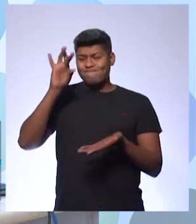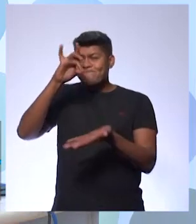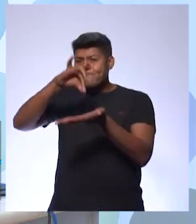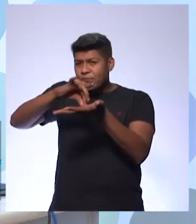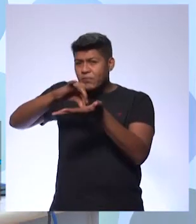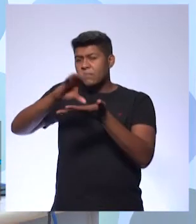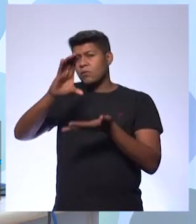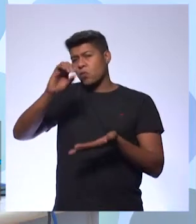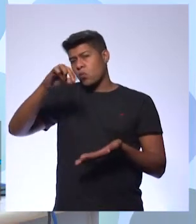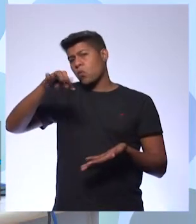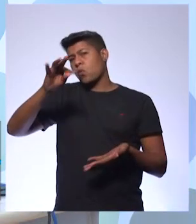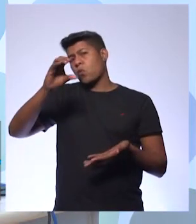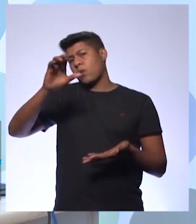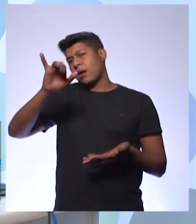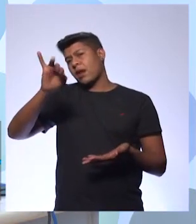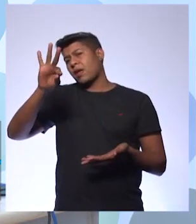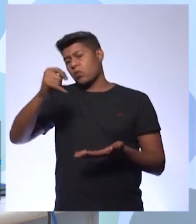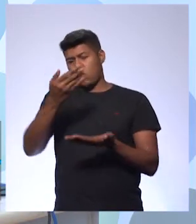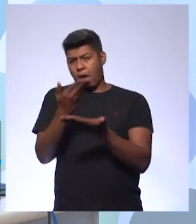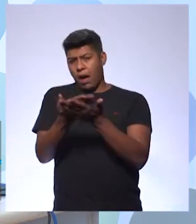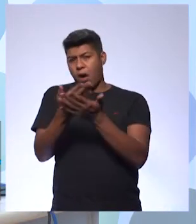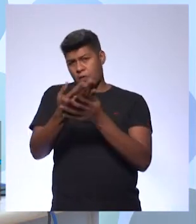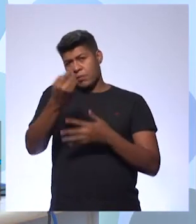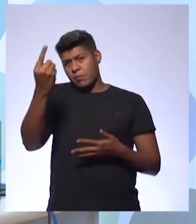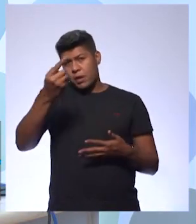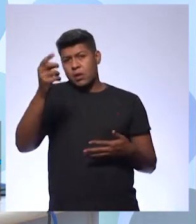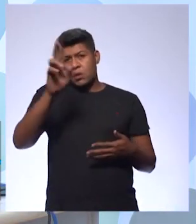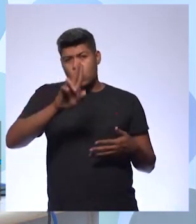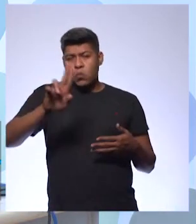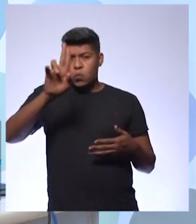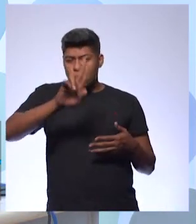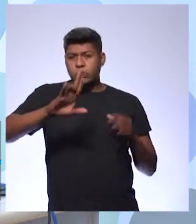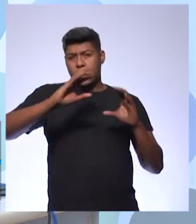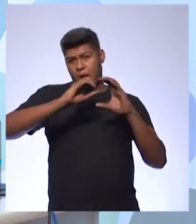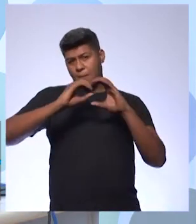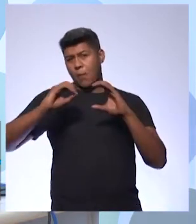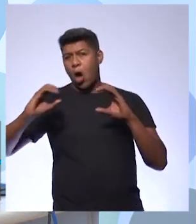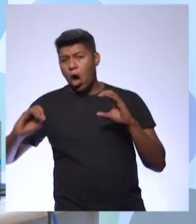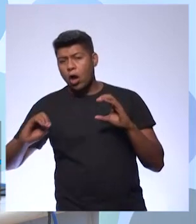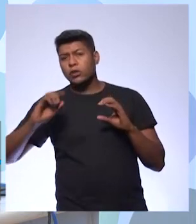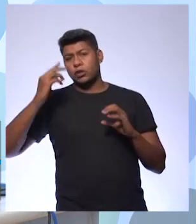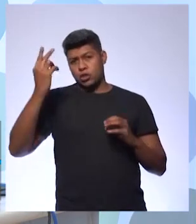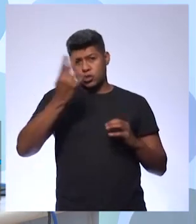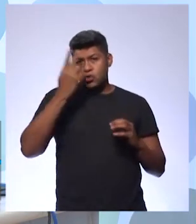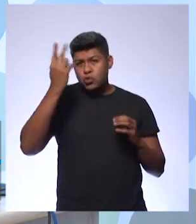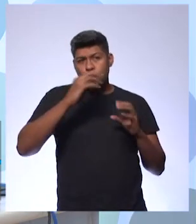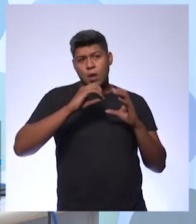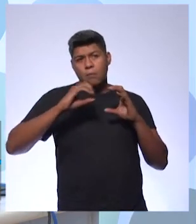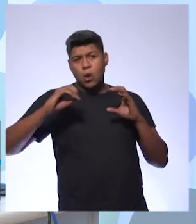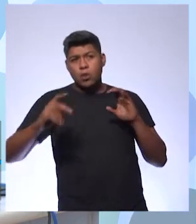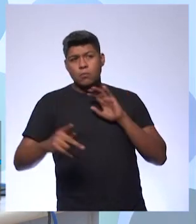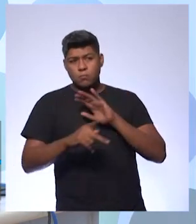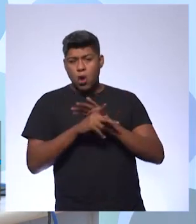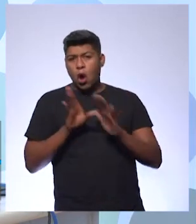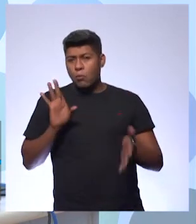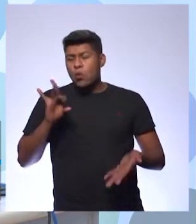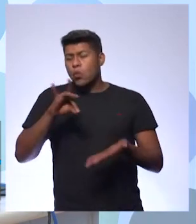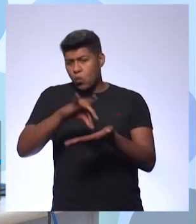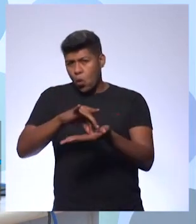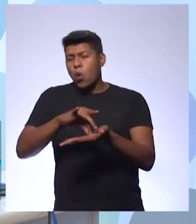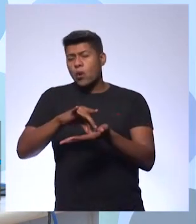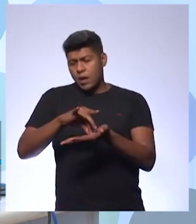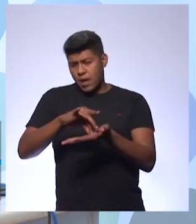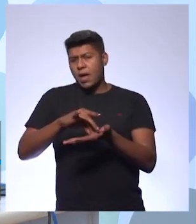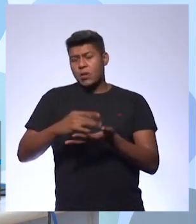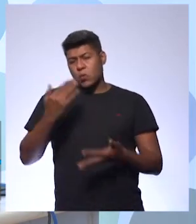bem nas primeiras aulas em que eu falei sobre os emojis e eu disse que a história dos emojis vem do concretismo, de